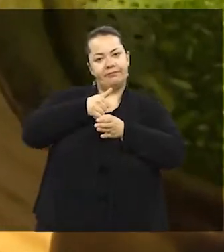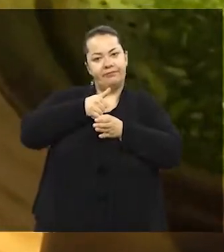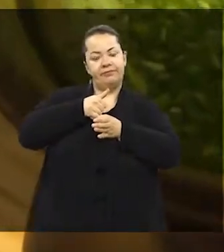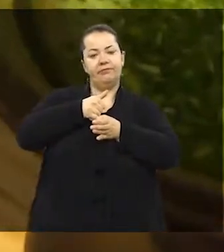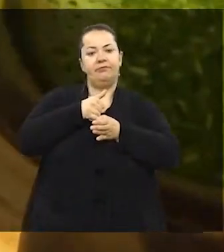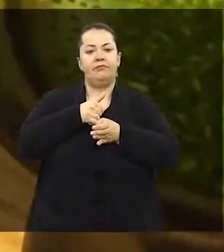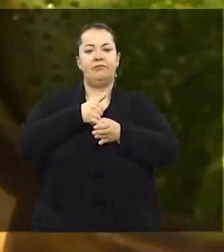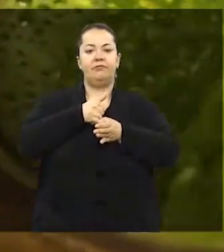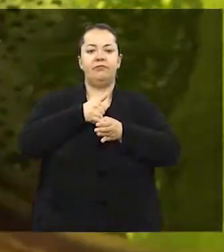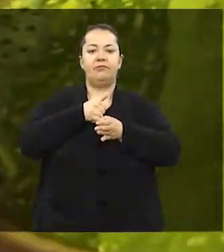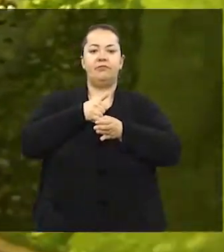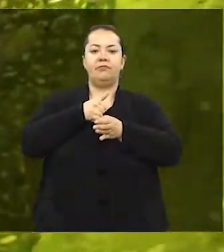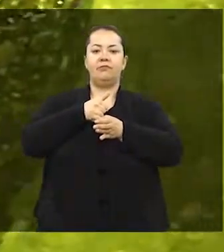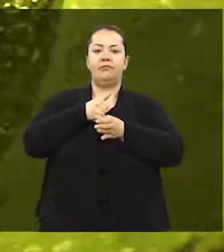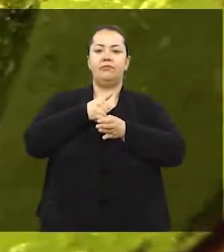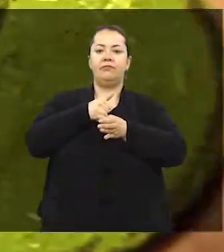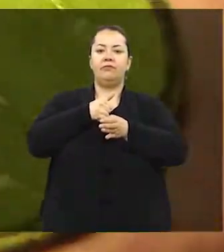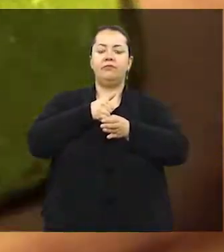Tapa-se o bico da bomba